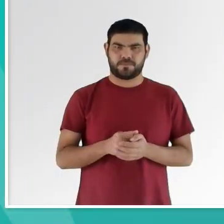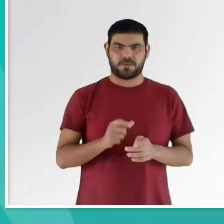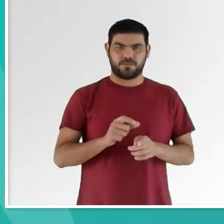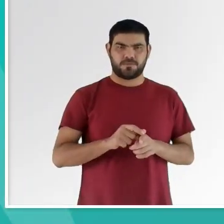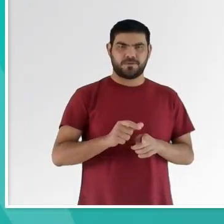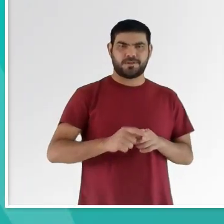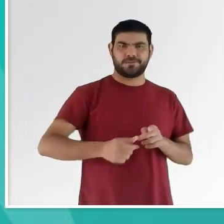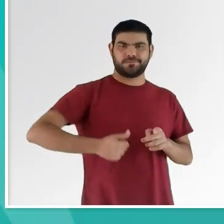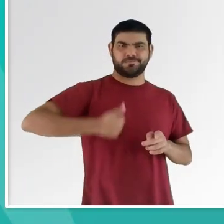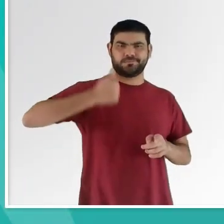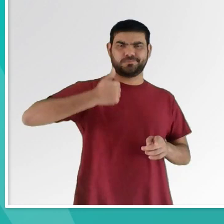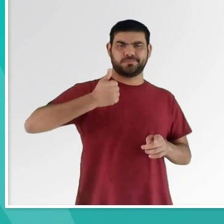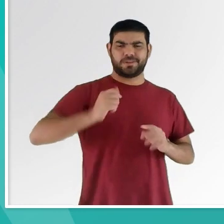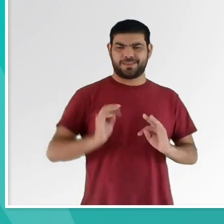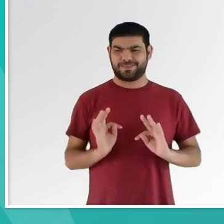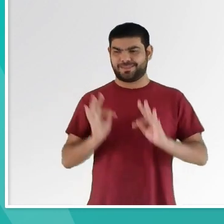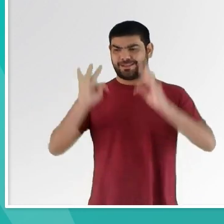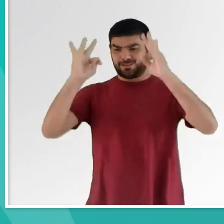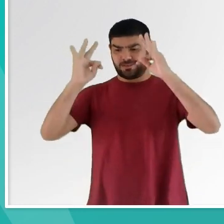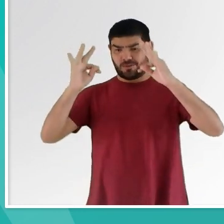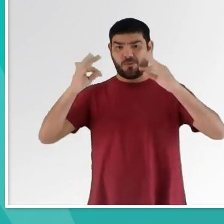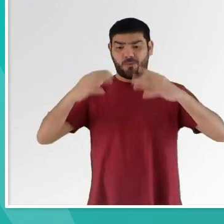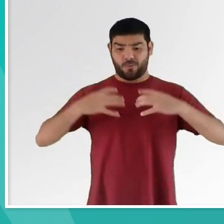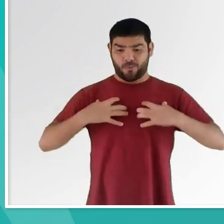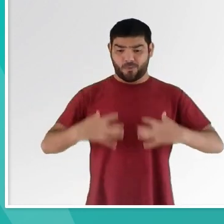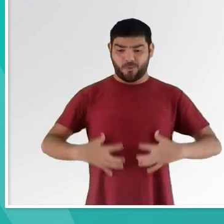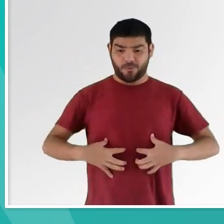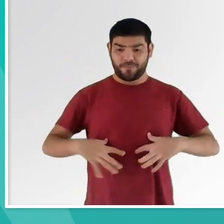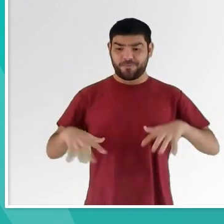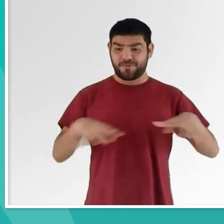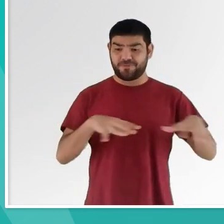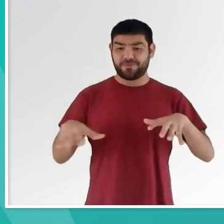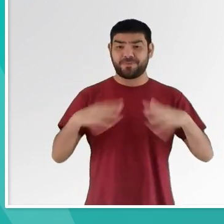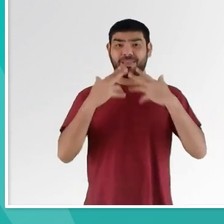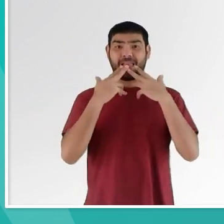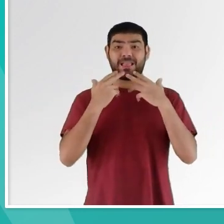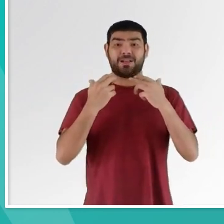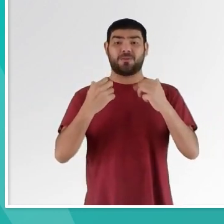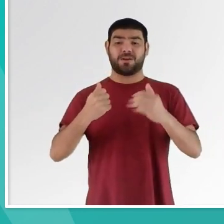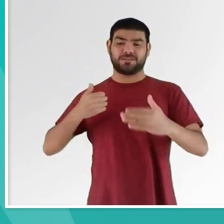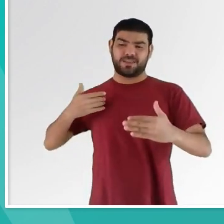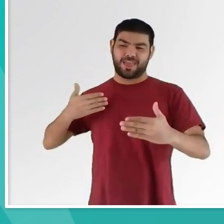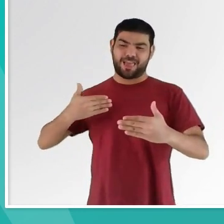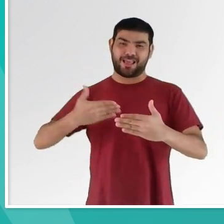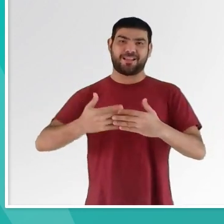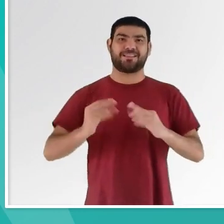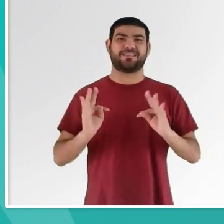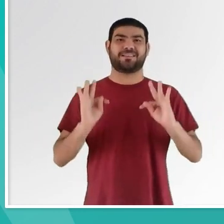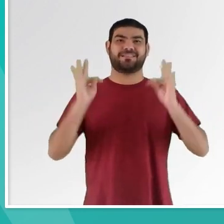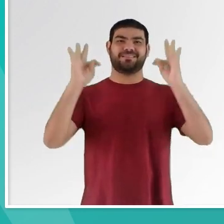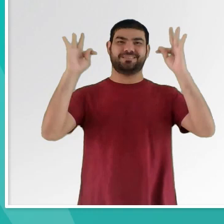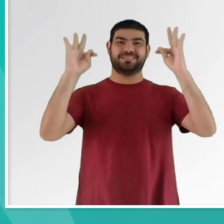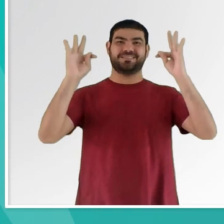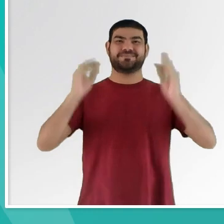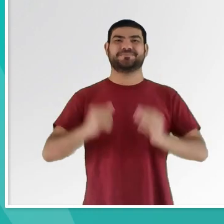Unidade 1. Tecnologia. Corpo, movimento e linguagem na era da informação.